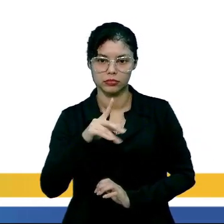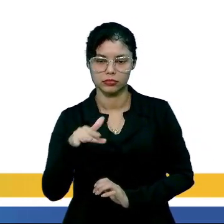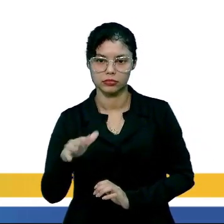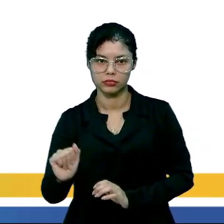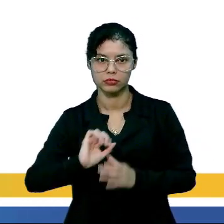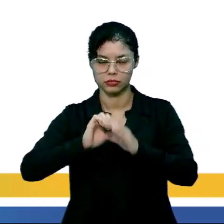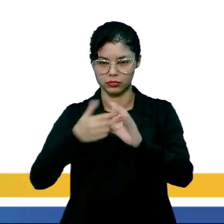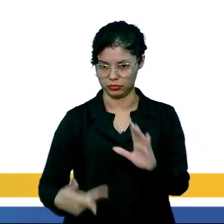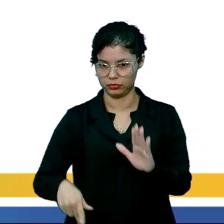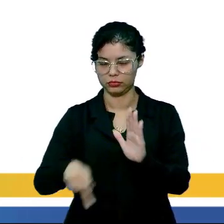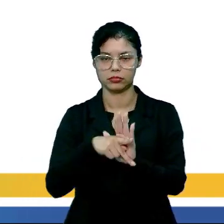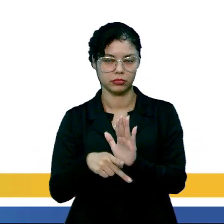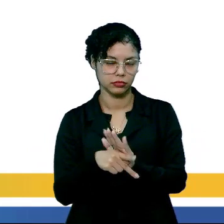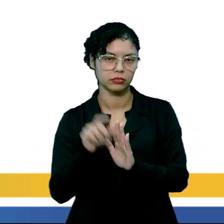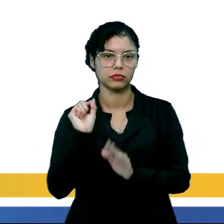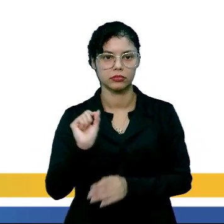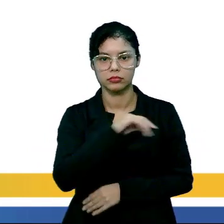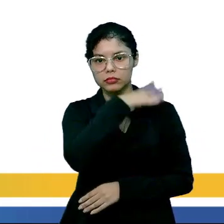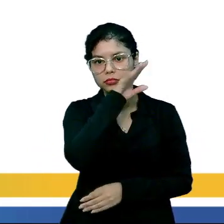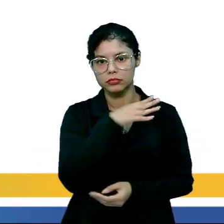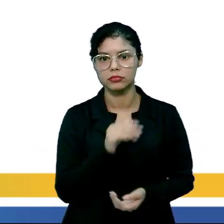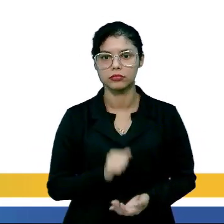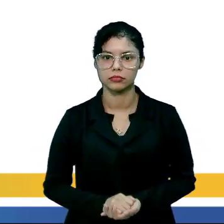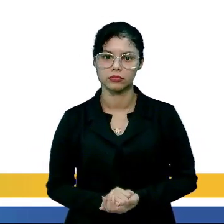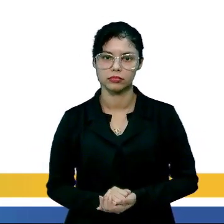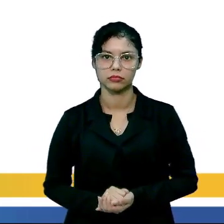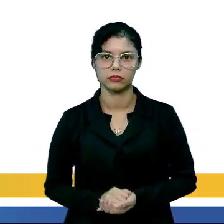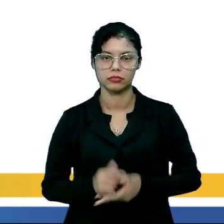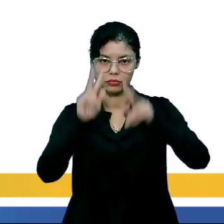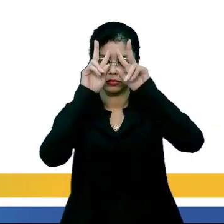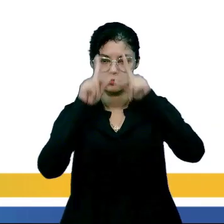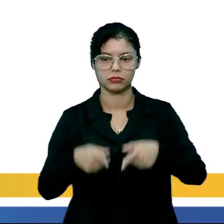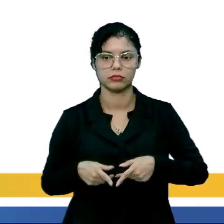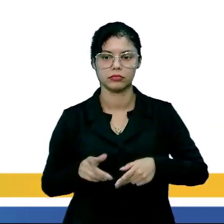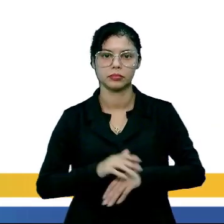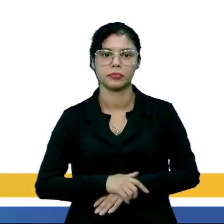essa caracterização animalesca do ser humano.